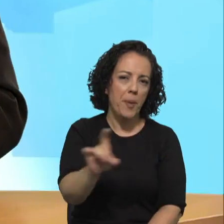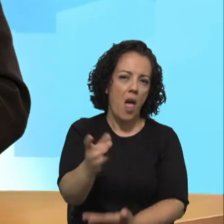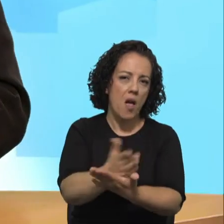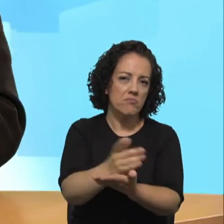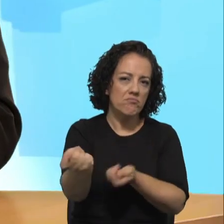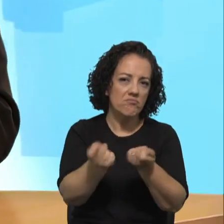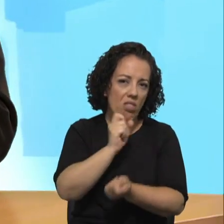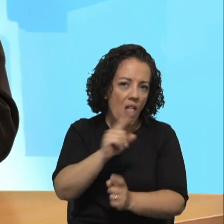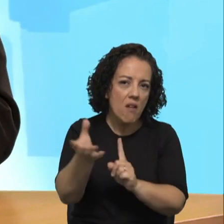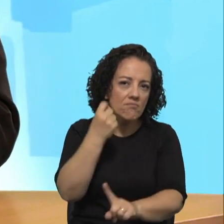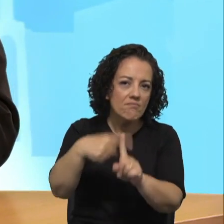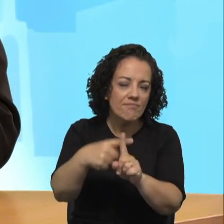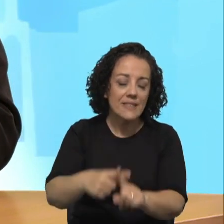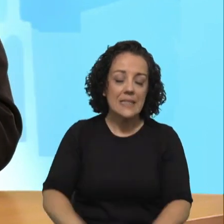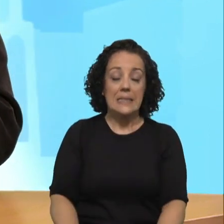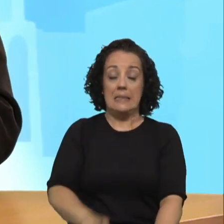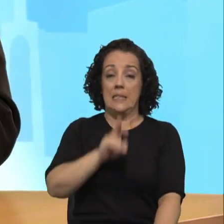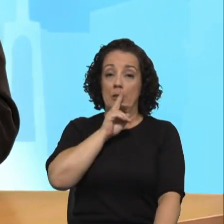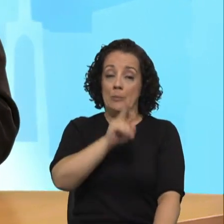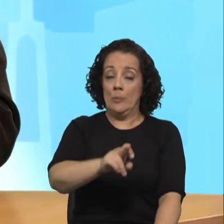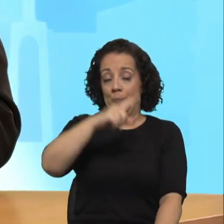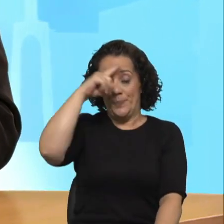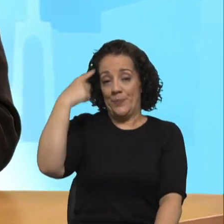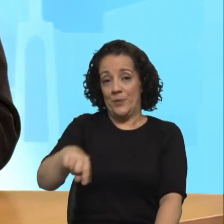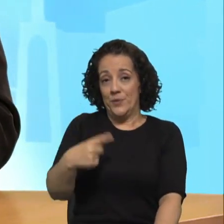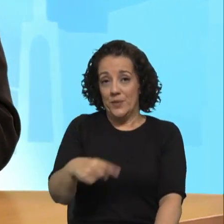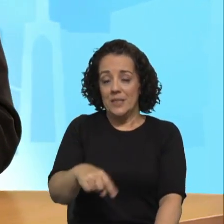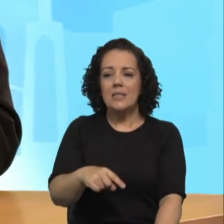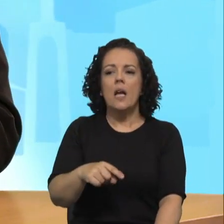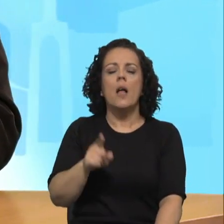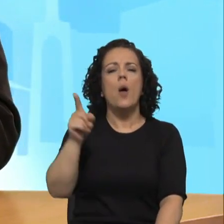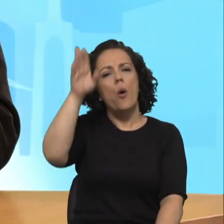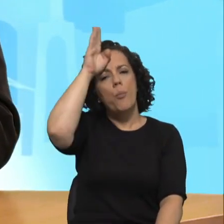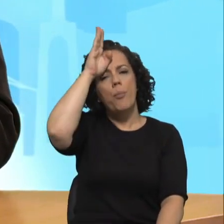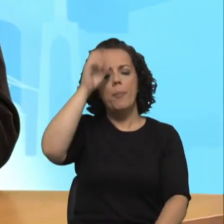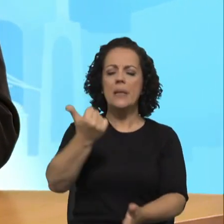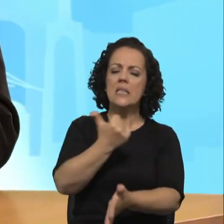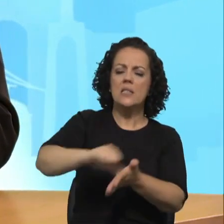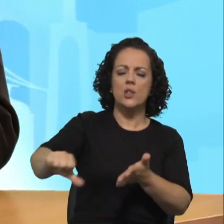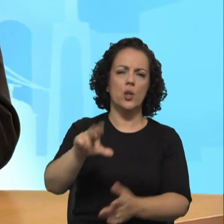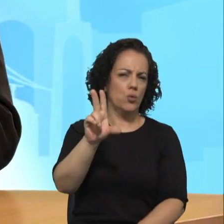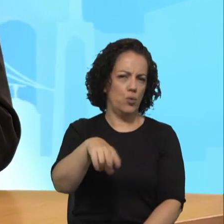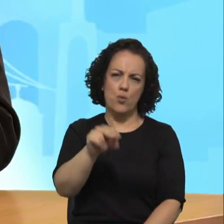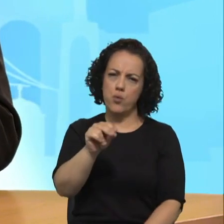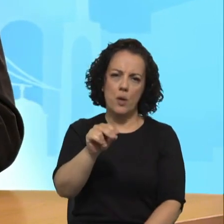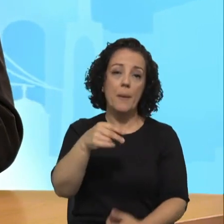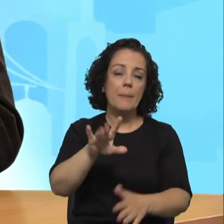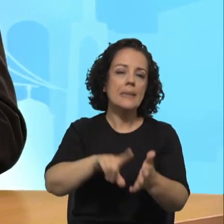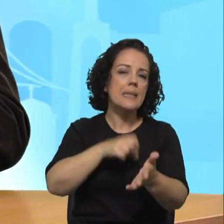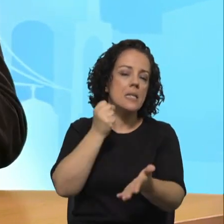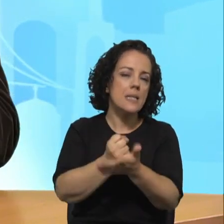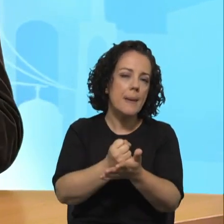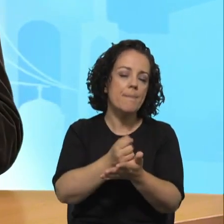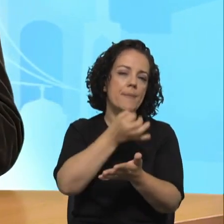que difícil Ele não desiste, resposta. pelo menos, não é? Ele nunca desistiu. Nunca desistiu, mas articulam-se aqui várias